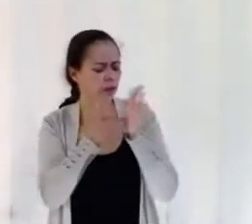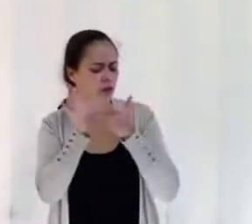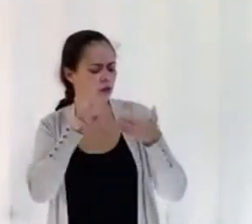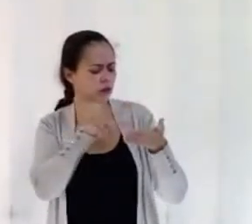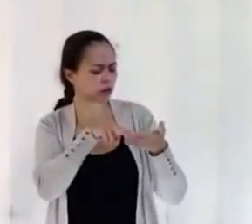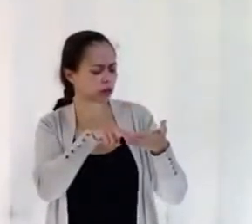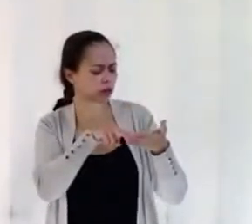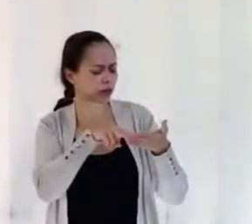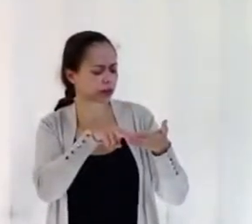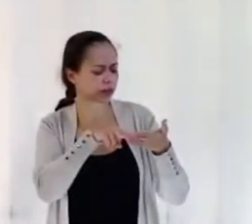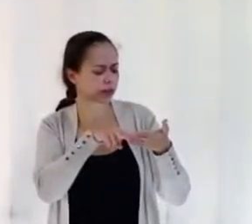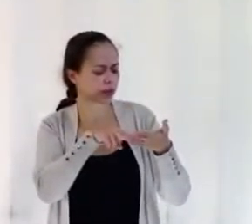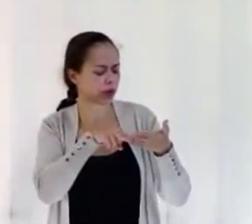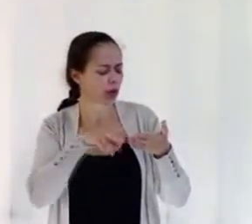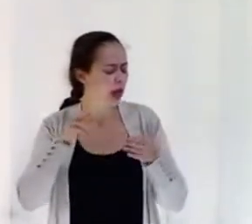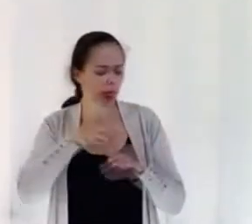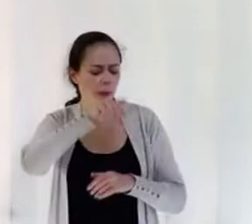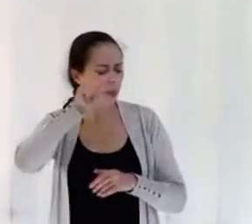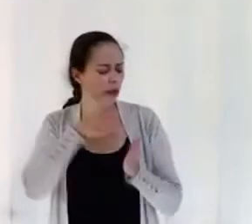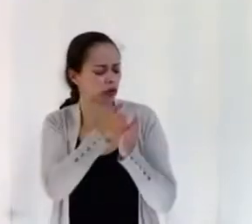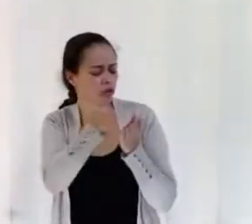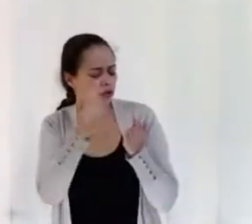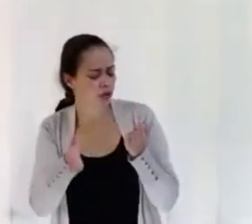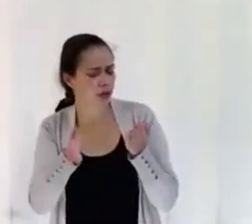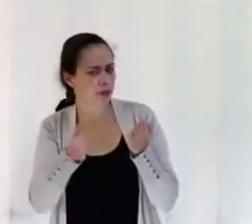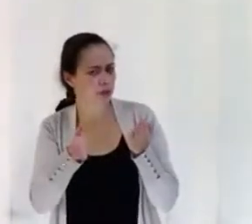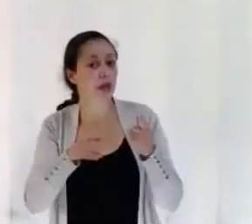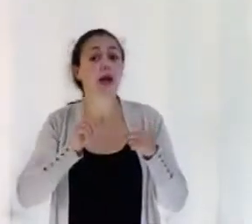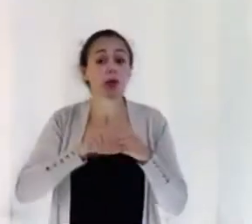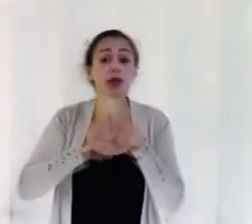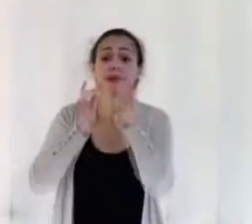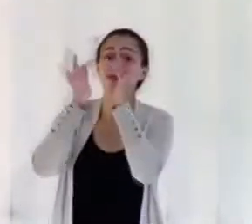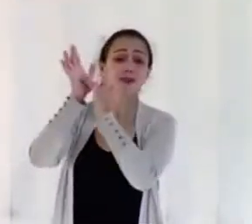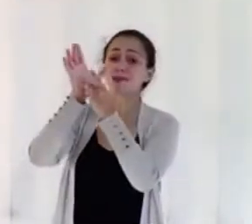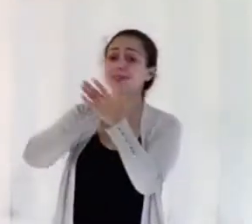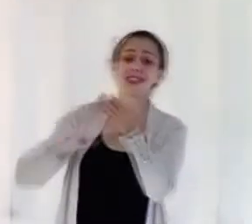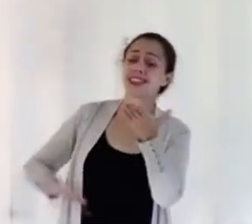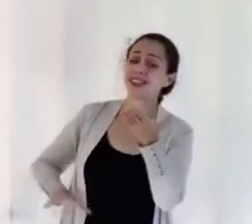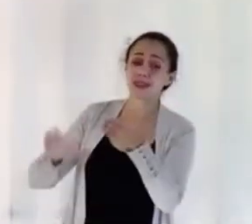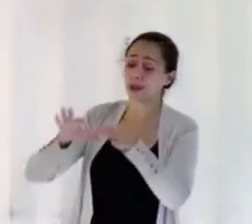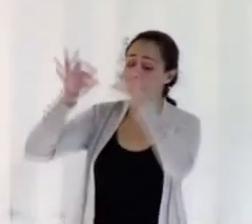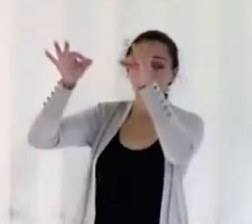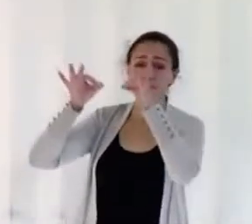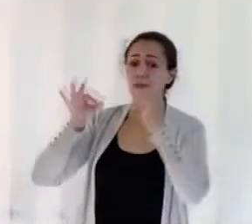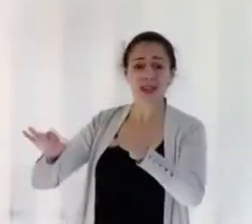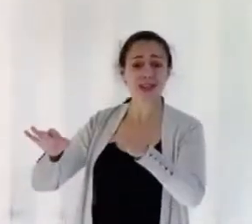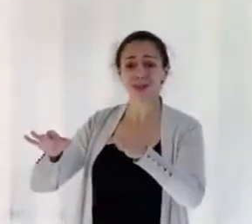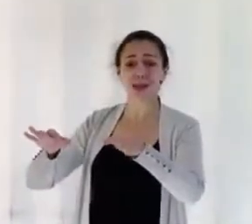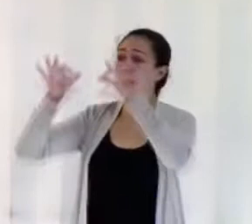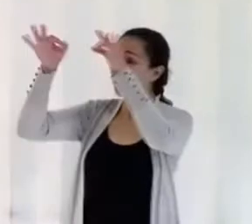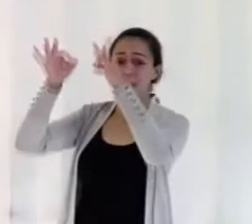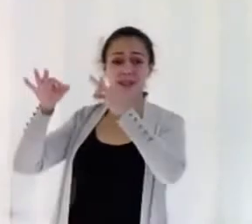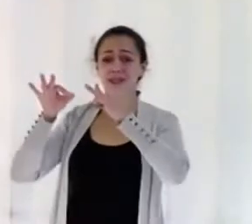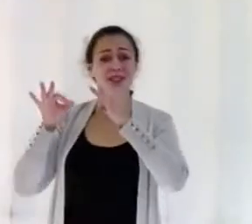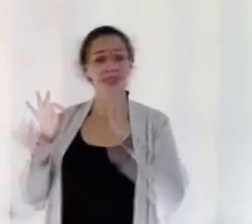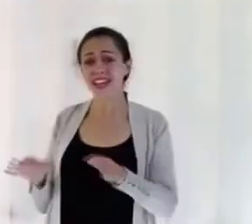Ele, para você não se desviar do caminho dele. Sabe por quê? Porque Cristo é maior do que tudo o que era o judaísmo, e tudo que o